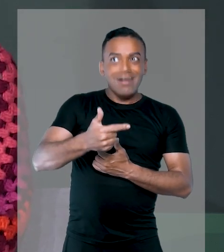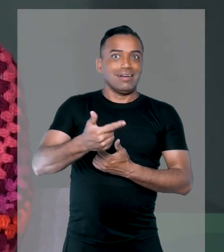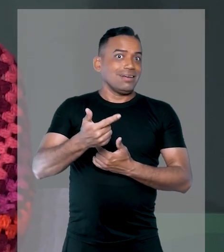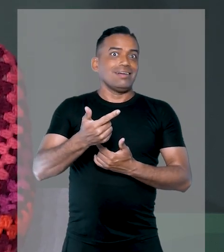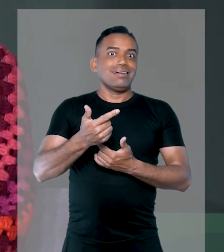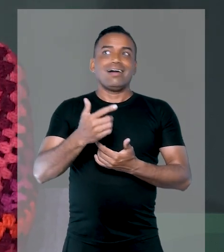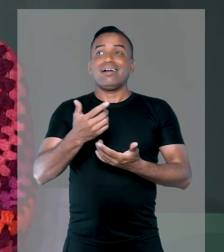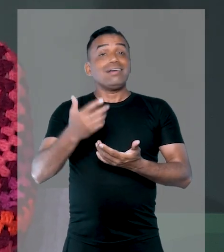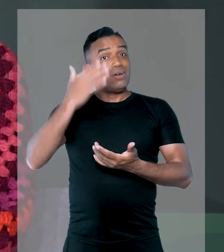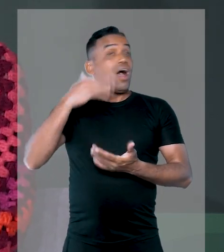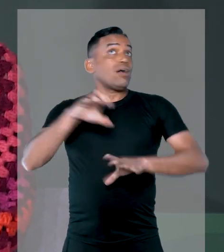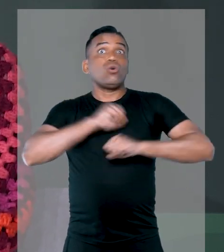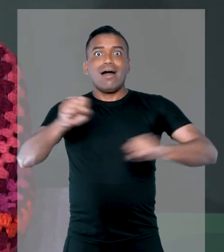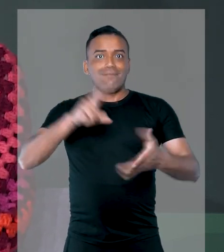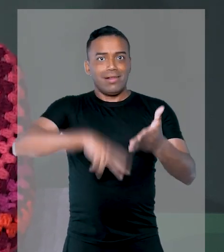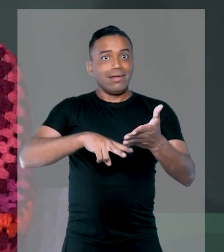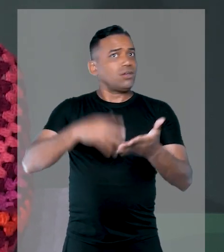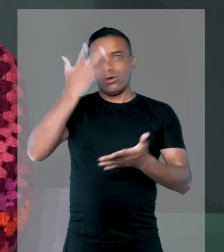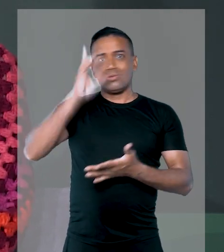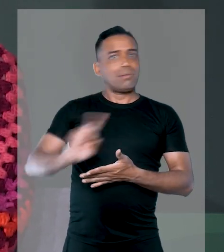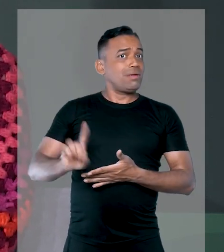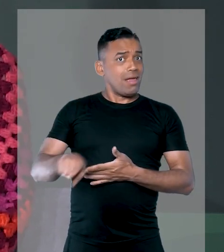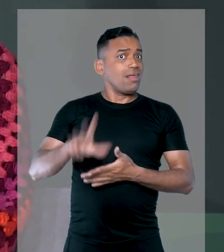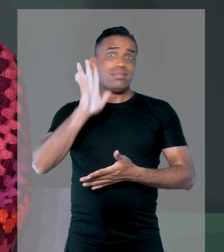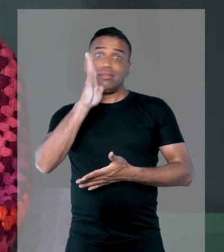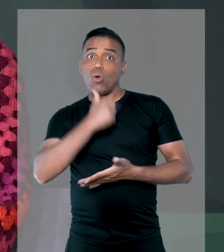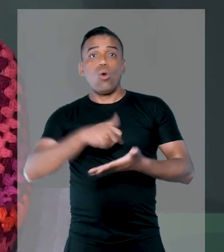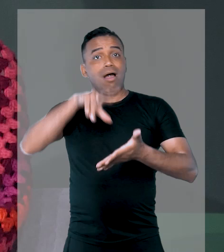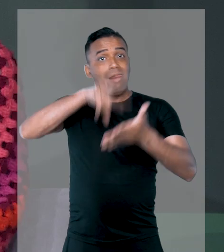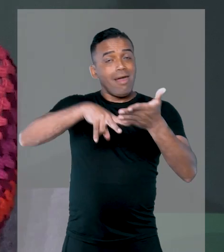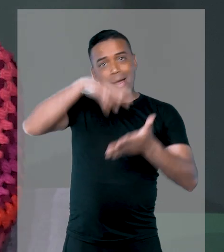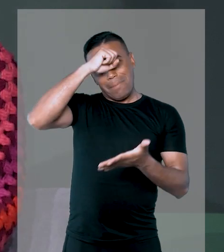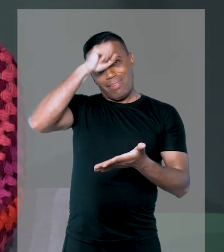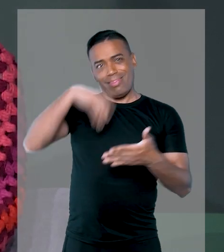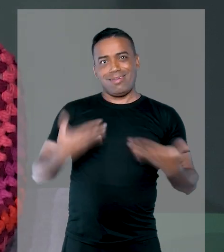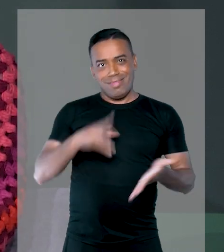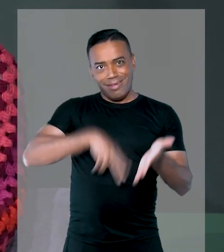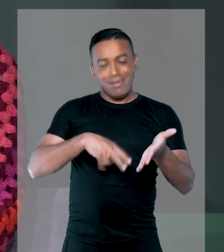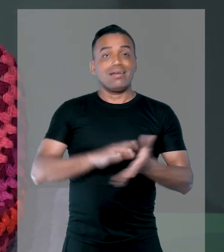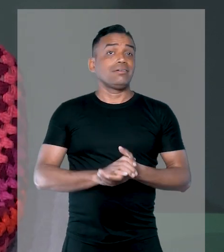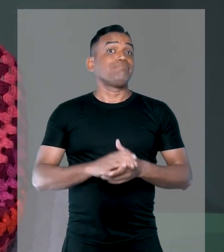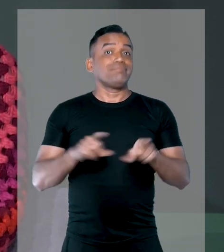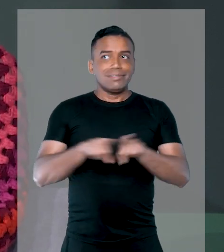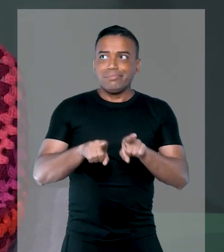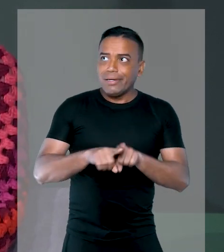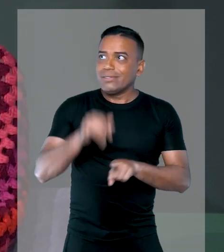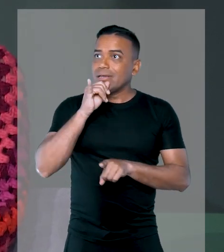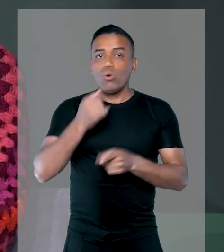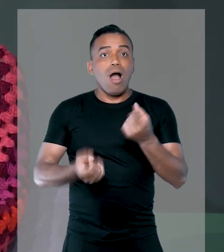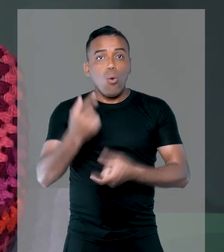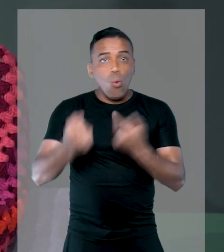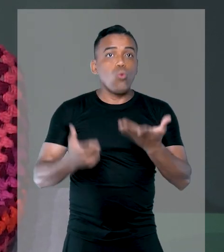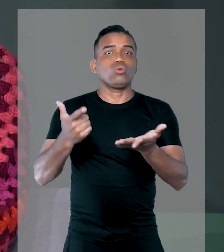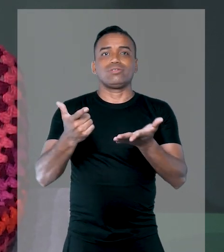aprendido a ler mais tarde. Então, por isso foi uma surpresa muito grande. E eu tenho, inclusive, alguns livros, eu tenho